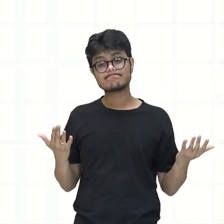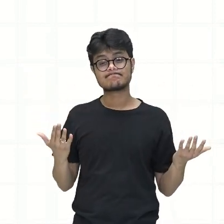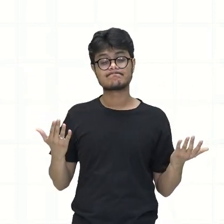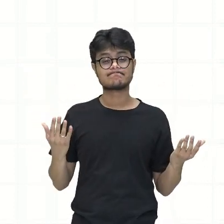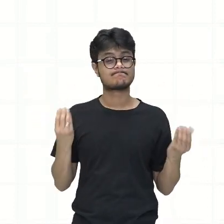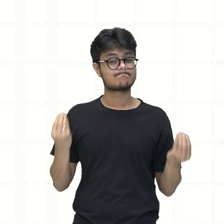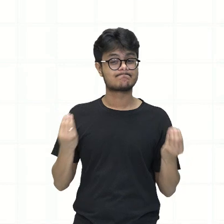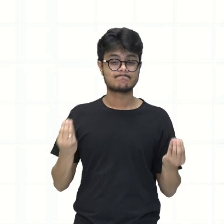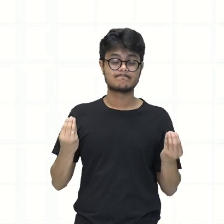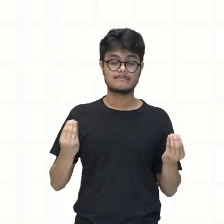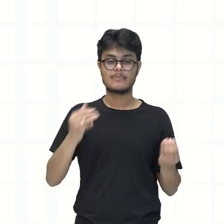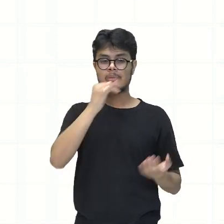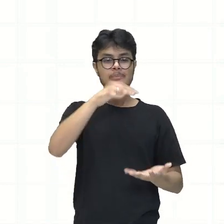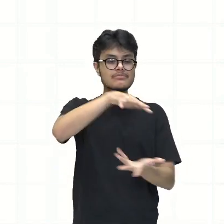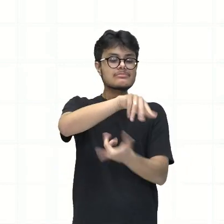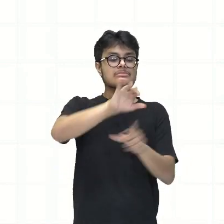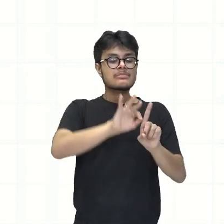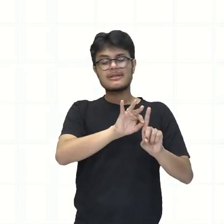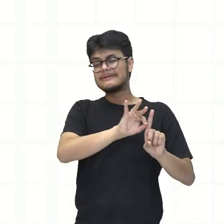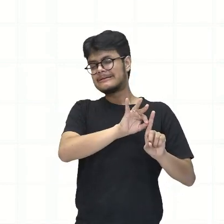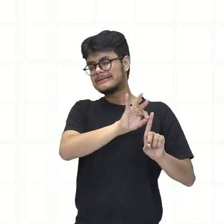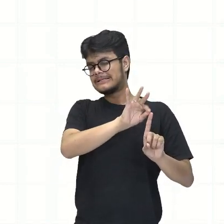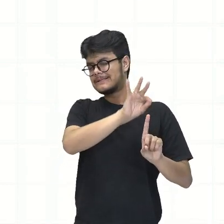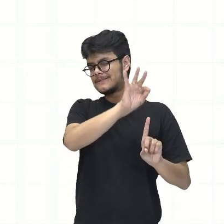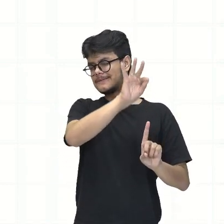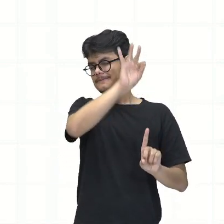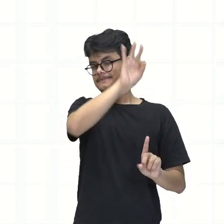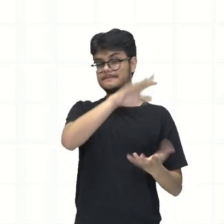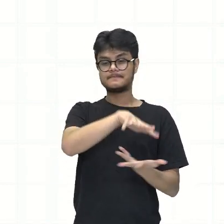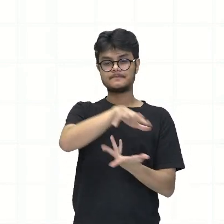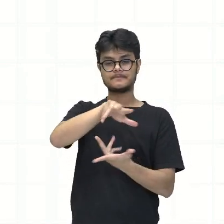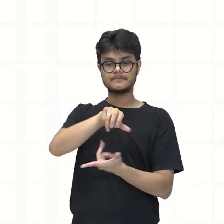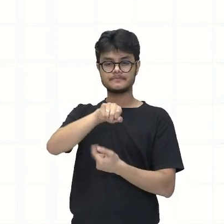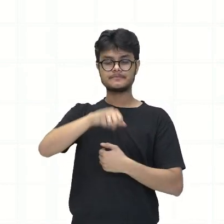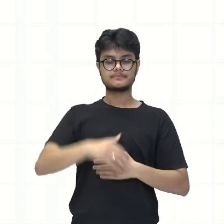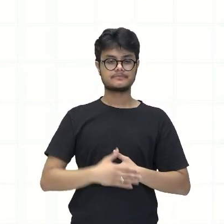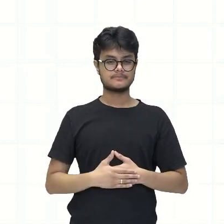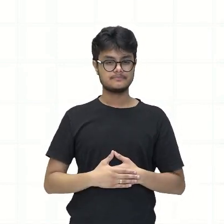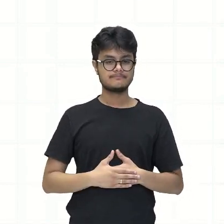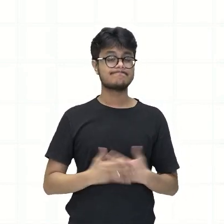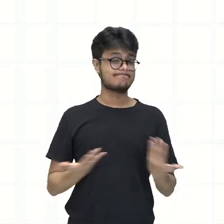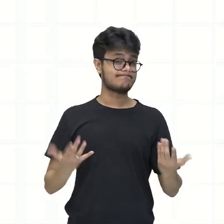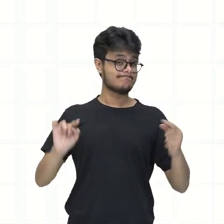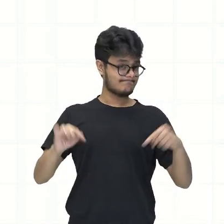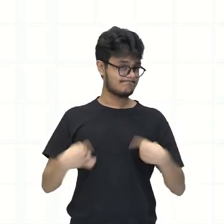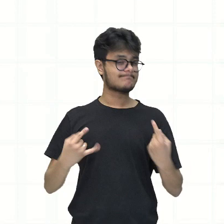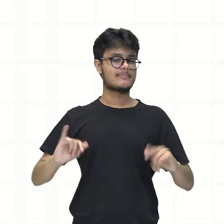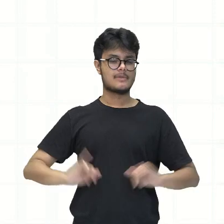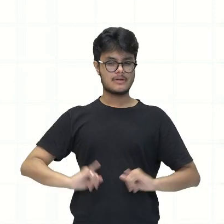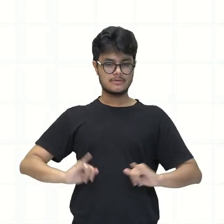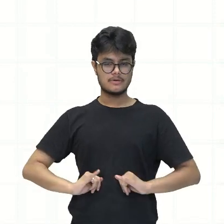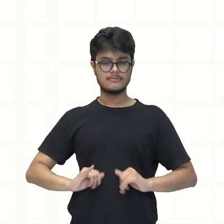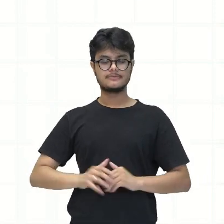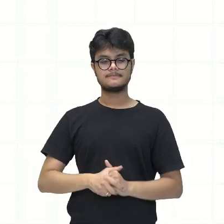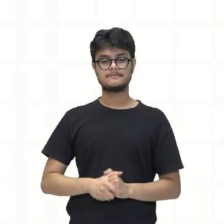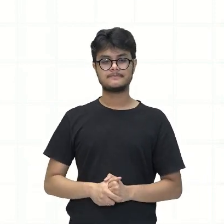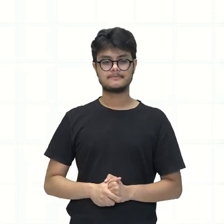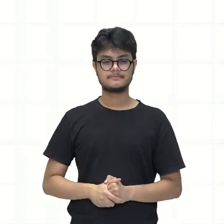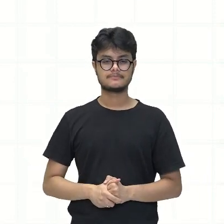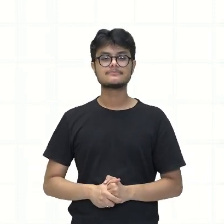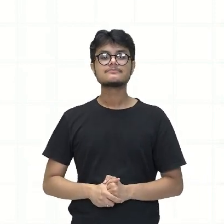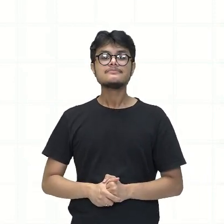e aí aumenta demais a temperatura do nosso planeta, né? Sendo ligado diretamente